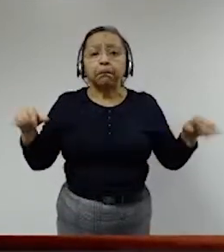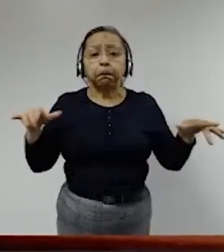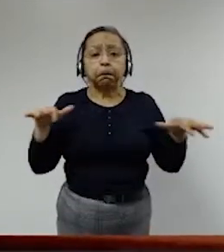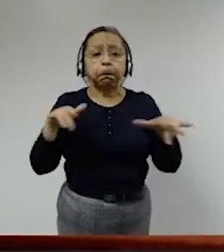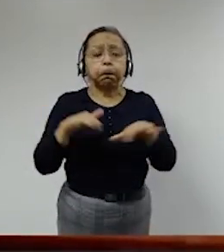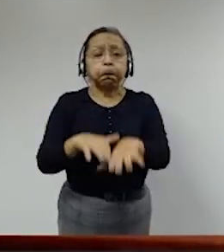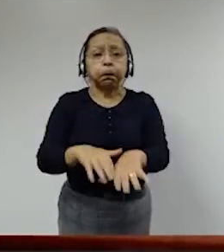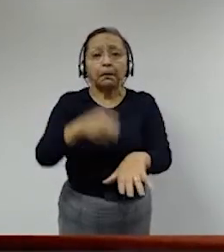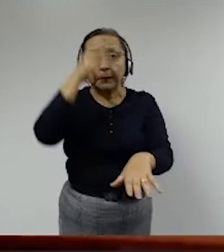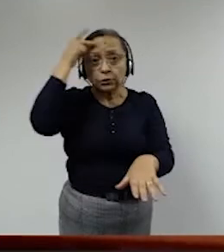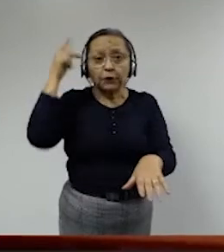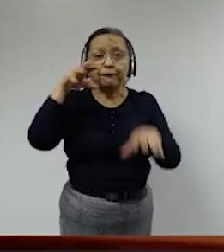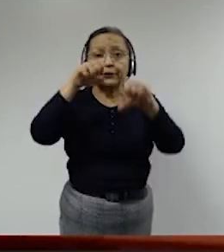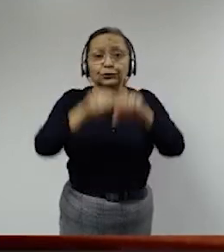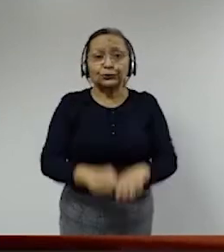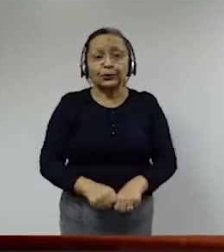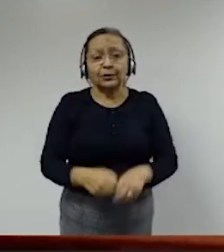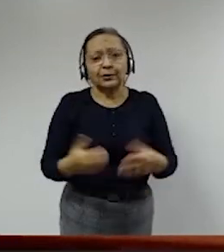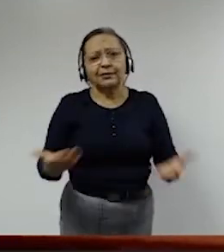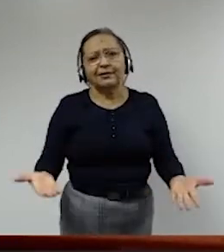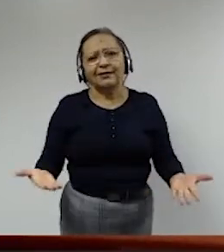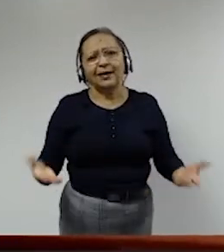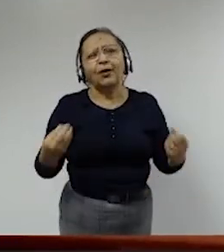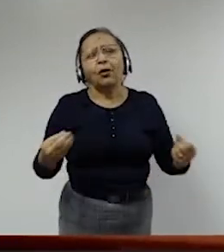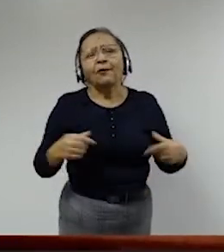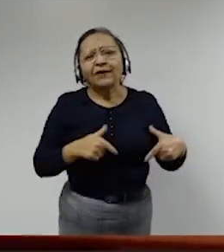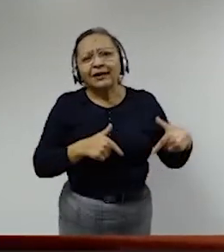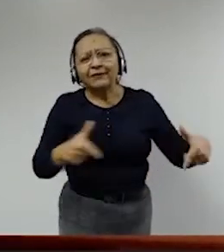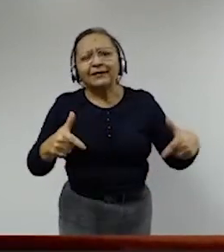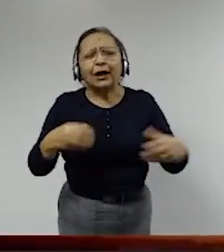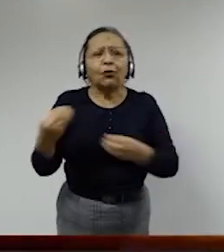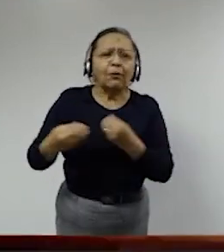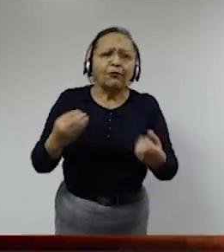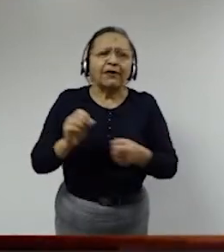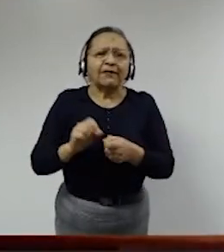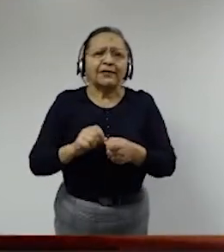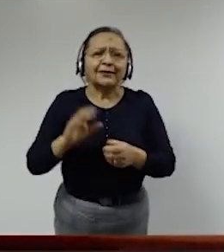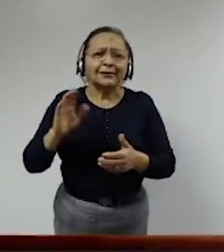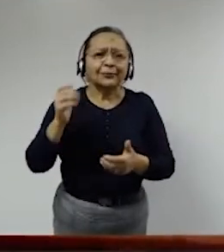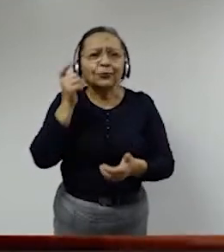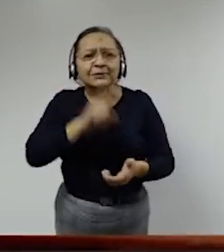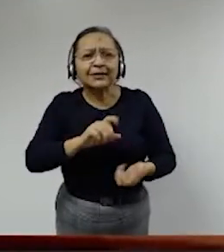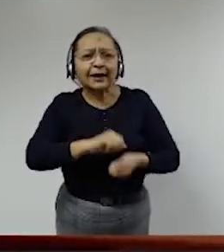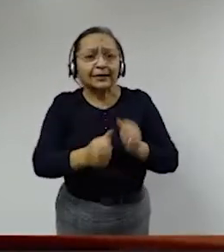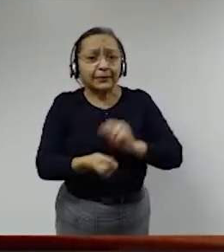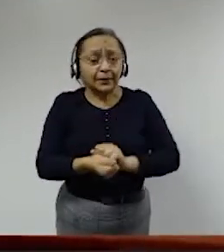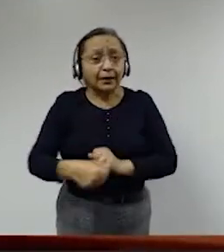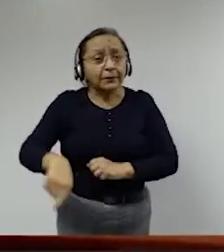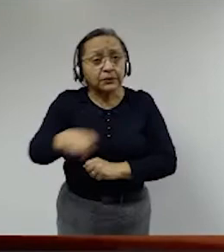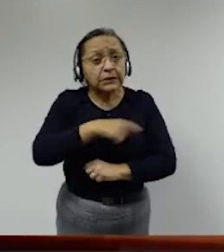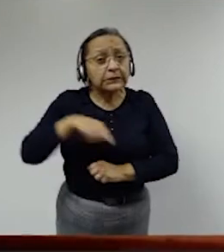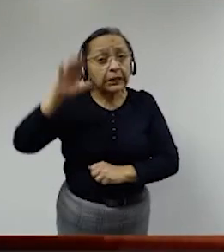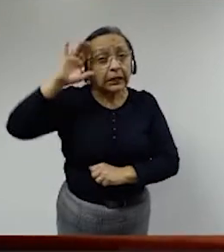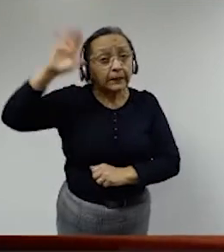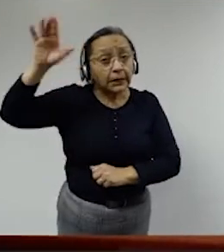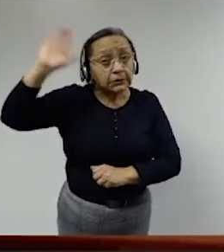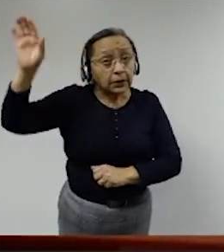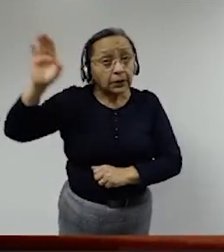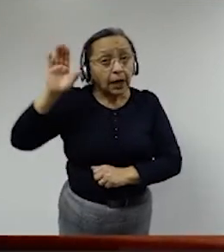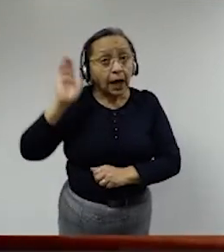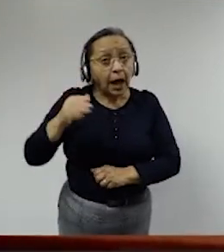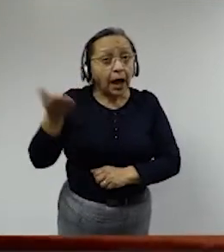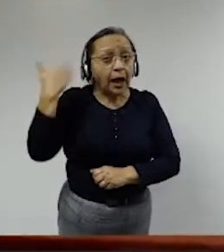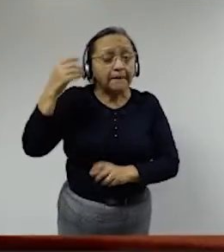de enfrentamento do que aconteceu, o que vem acontecendo é muito grande. Para vocês terem ideia, logo no início da